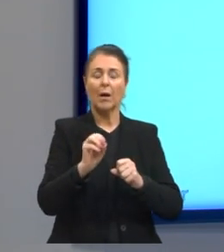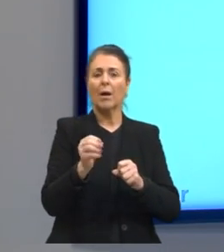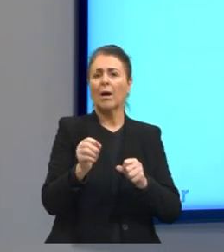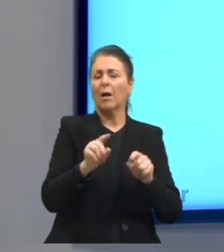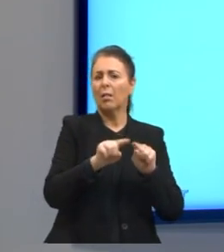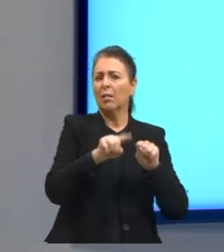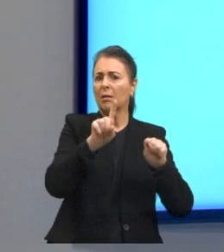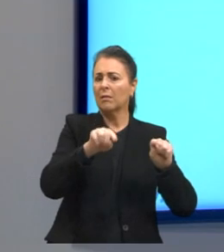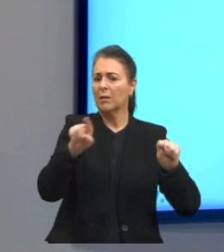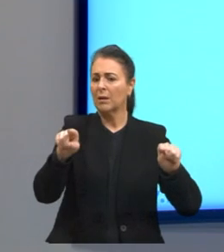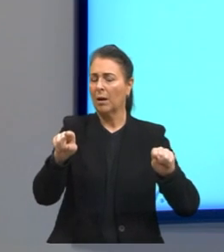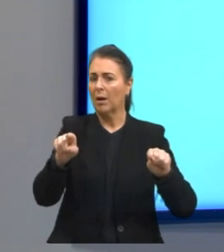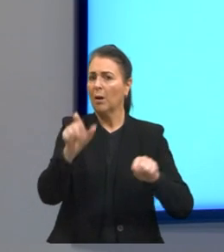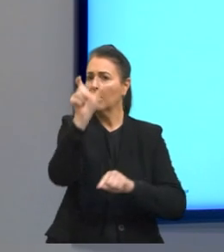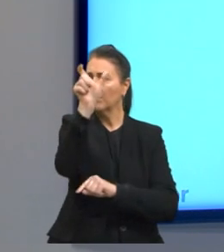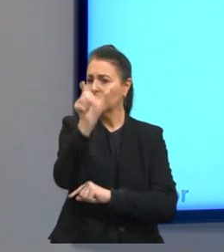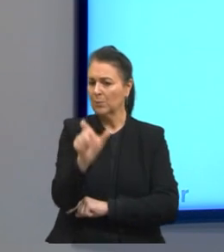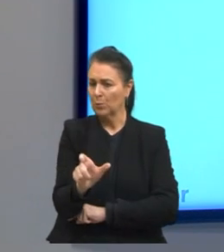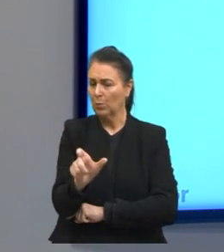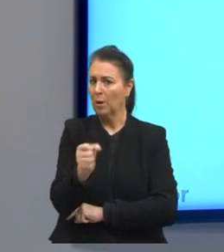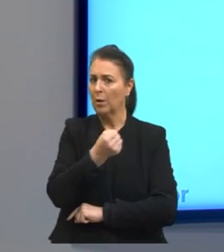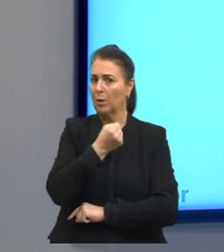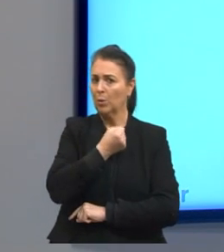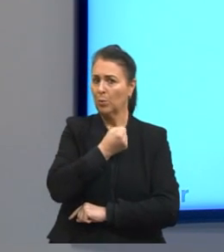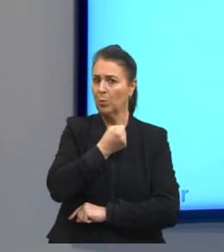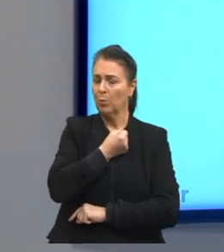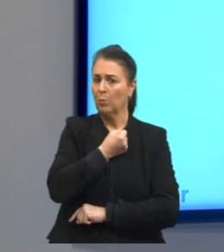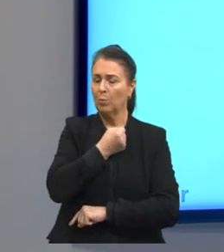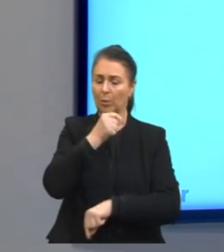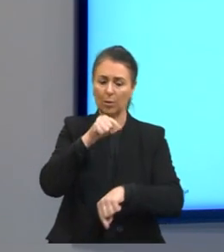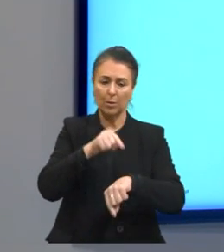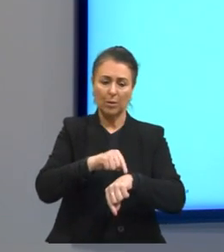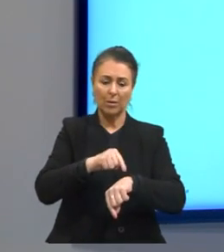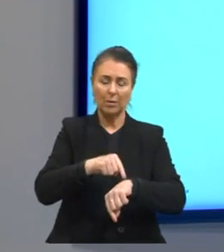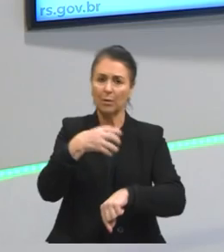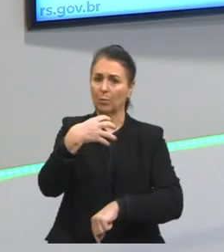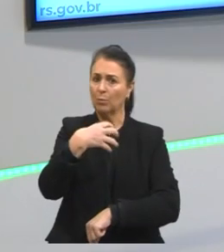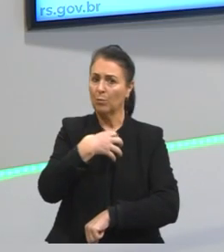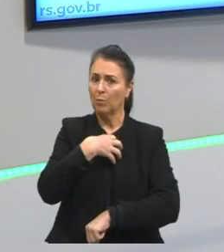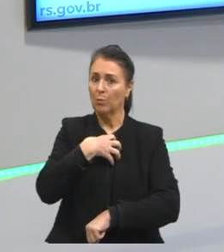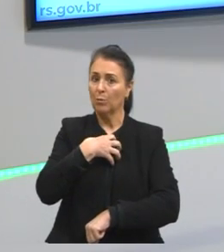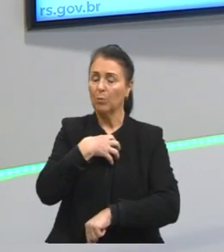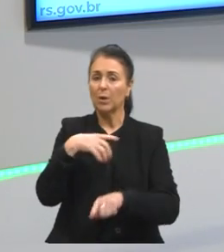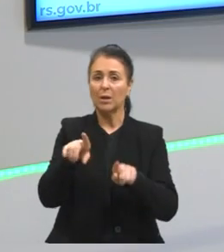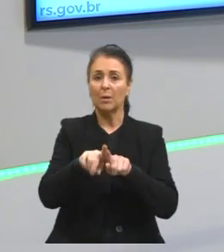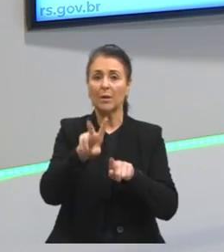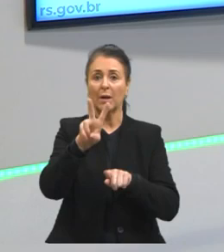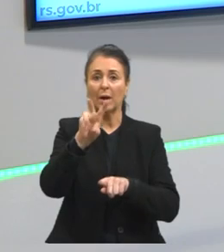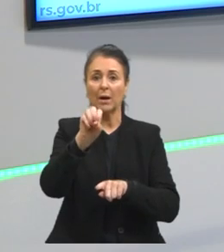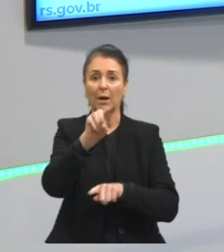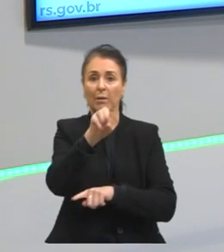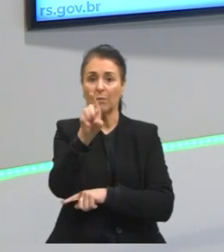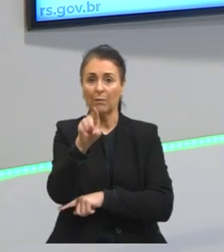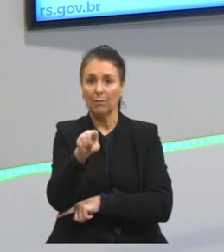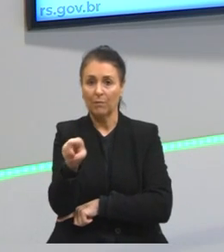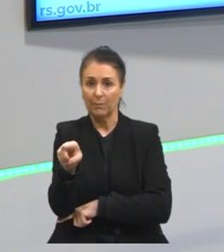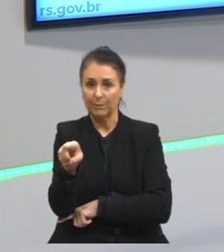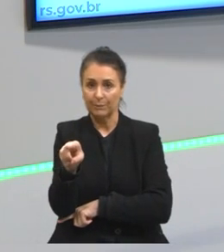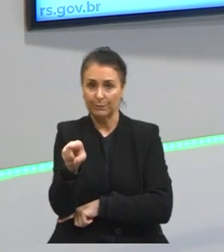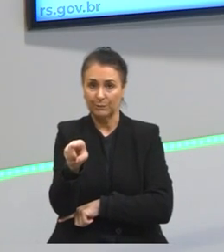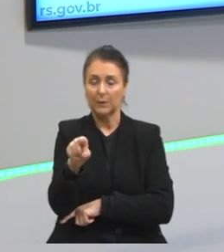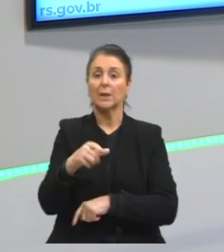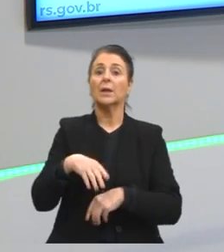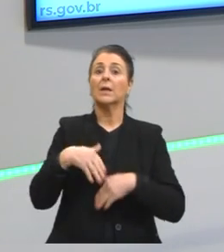pessoa, número, tempo, modo e voz. Então, tem uma quantidade gigante de